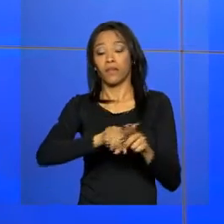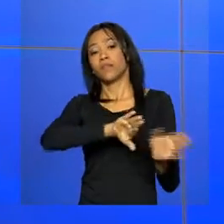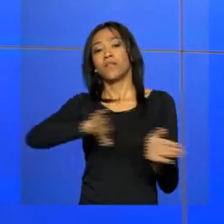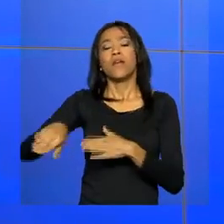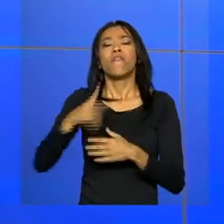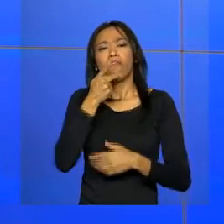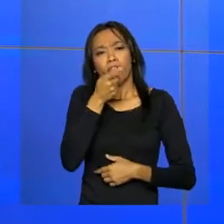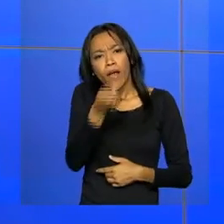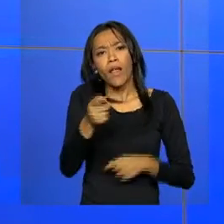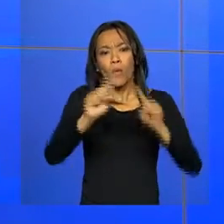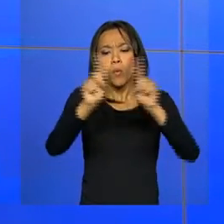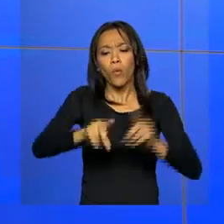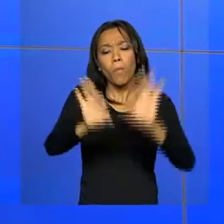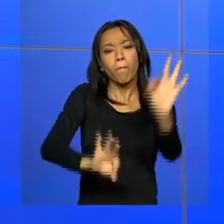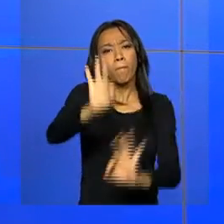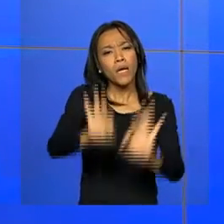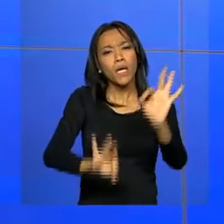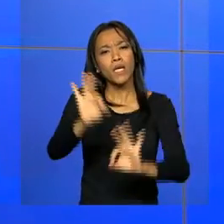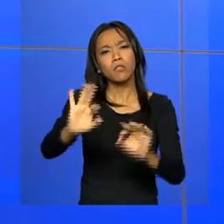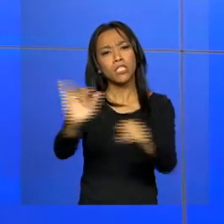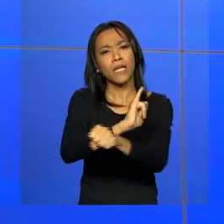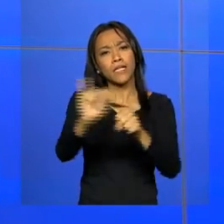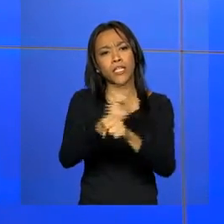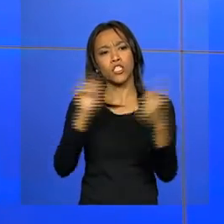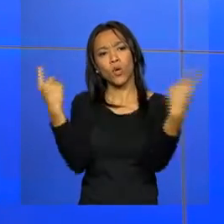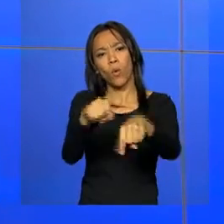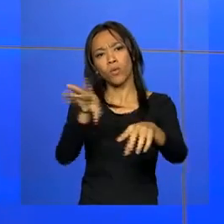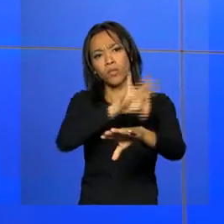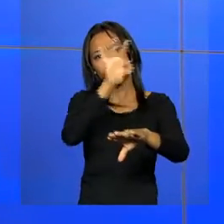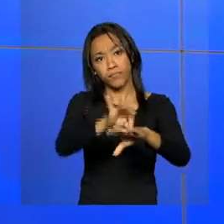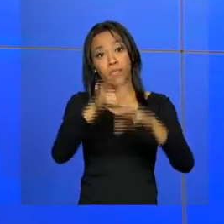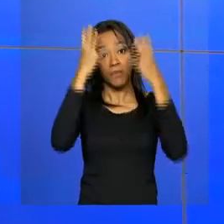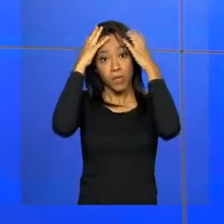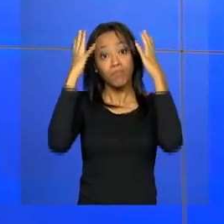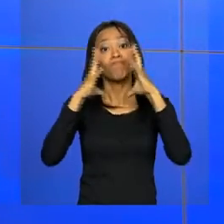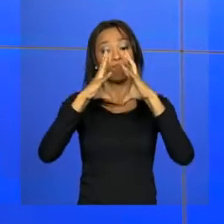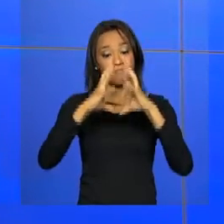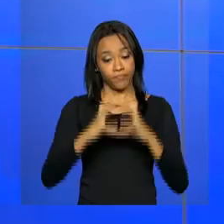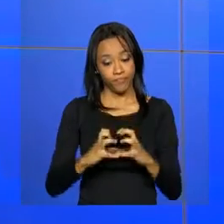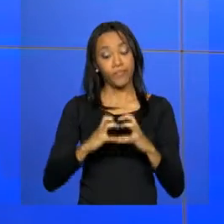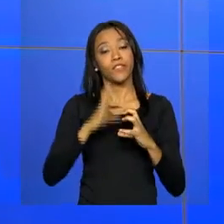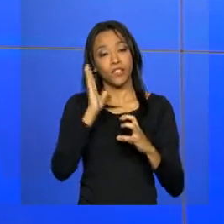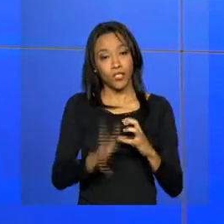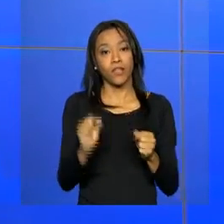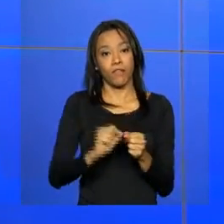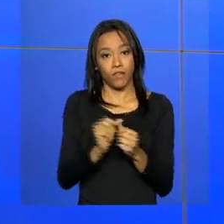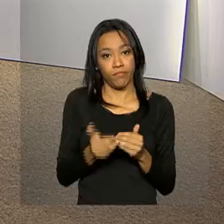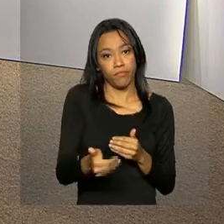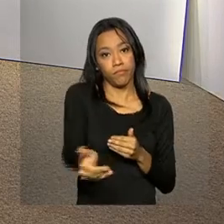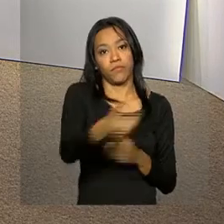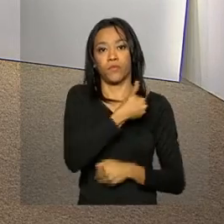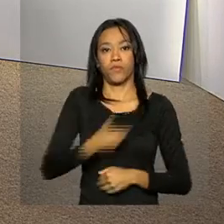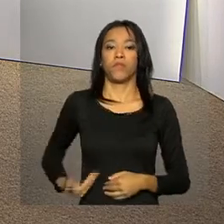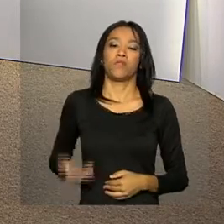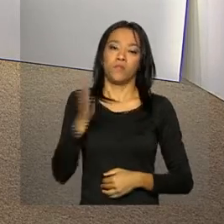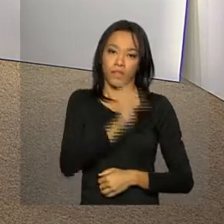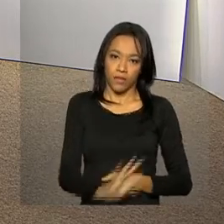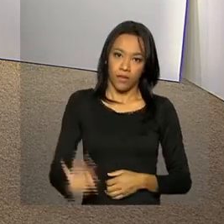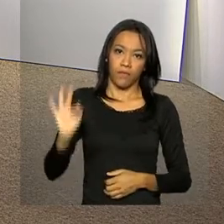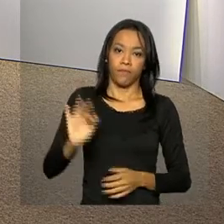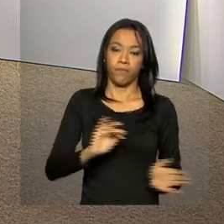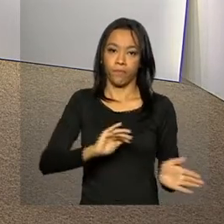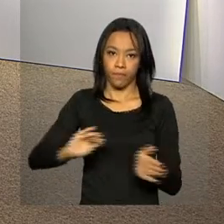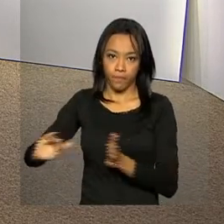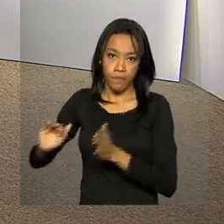do Plano Nacional de Enfrentamento ao Aedes aegypti e a microcefalia que está sendo executado pelo governo federal. E o